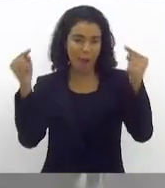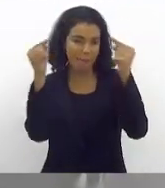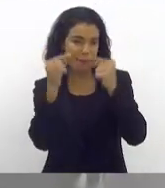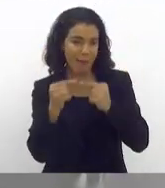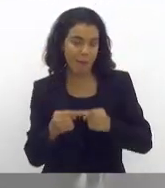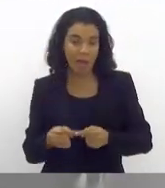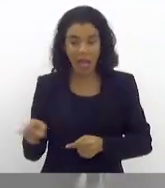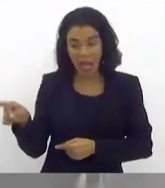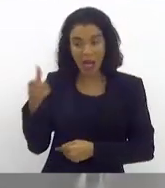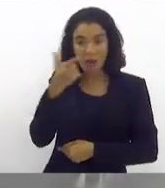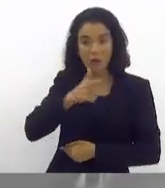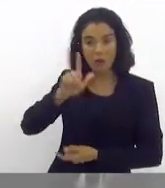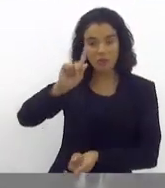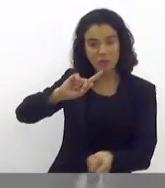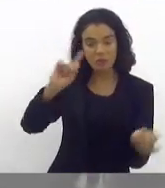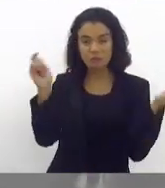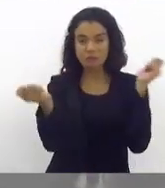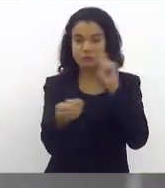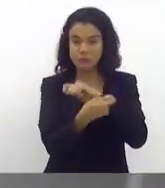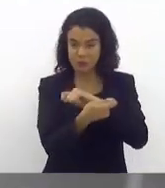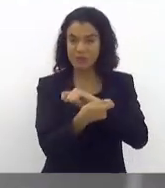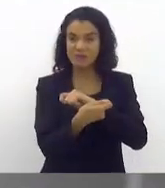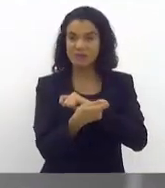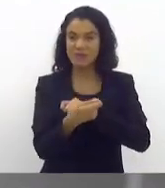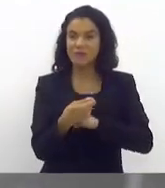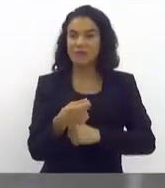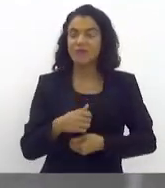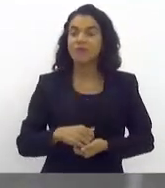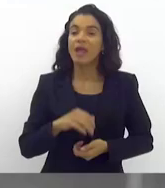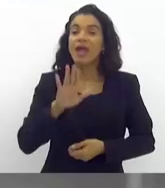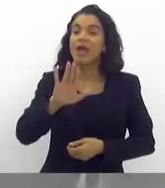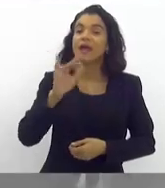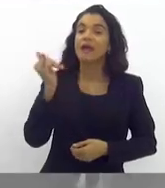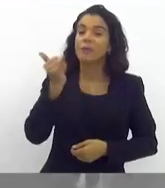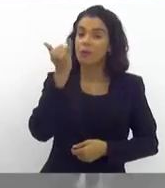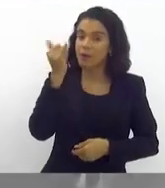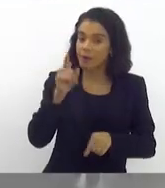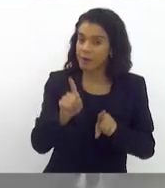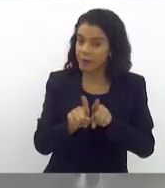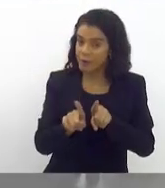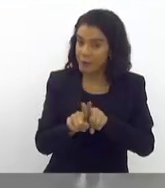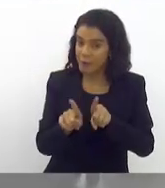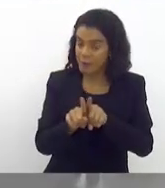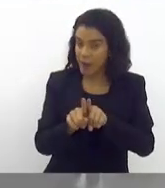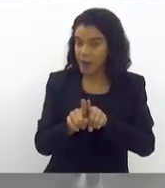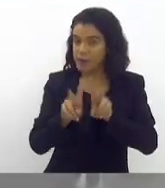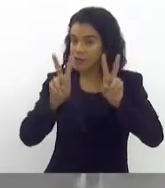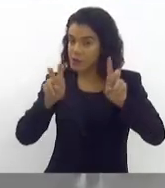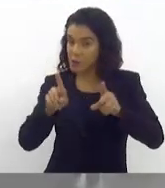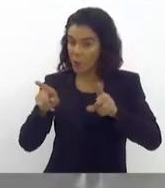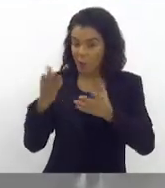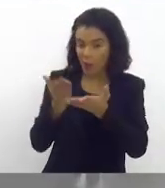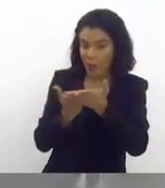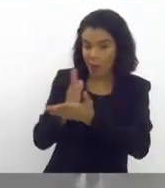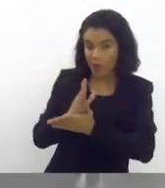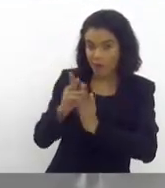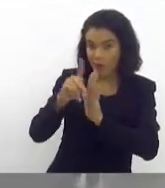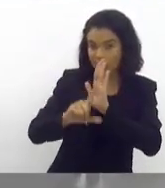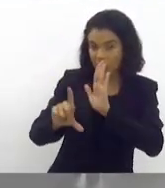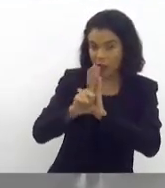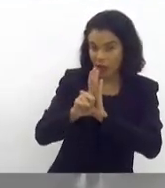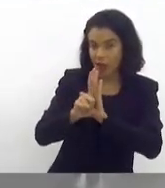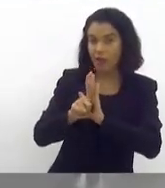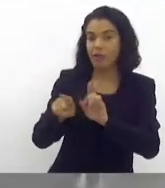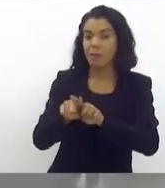de traduzir exatamente aqui o entendimento. Eu sempre dou uma presidente, agora é importante que agora, a partir dessa aprovação, se o plenário